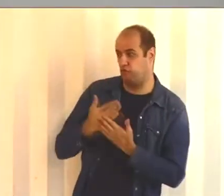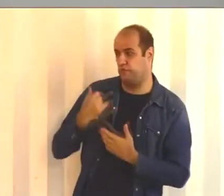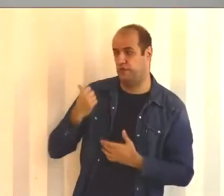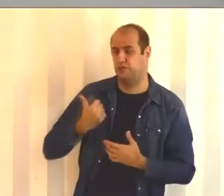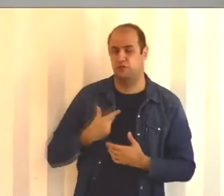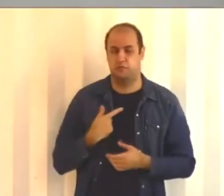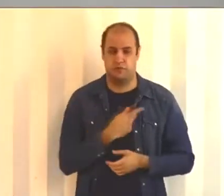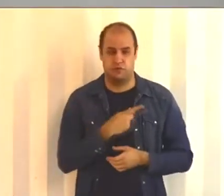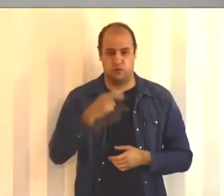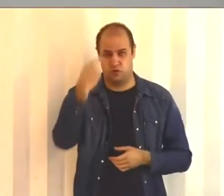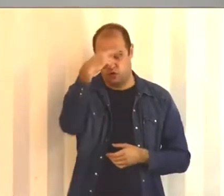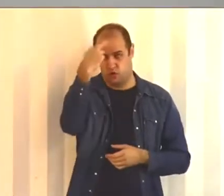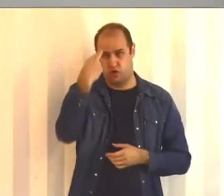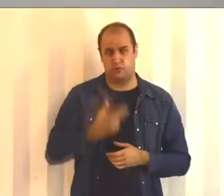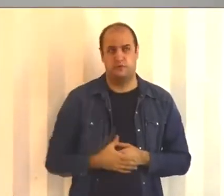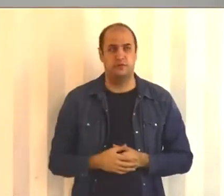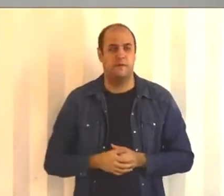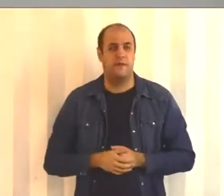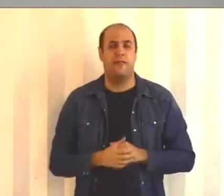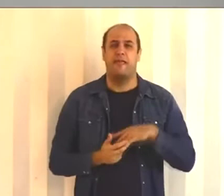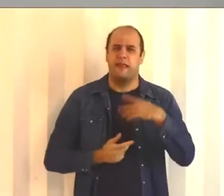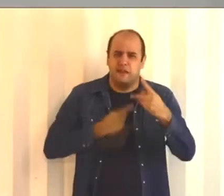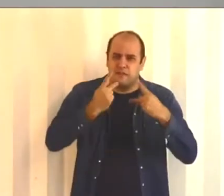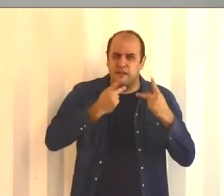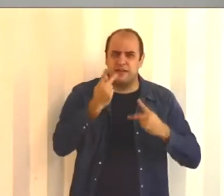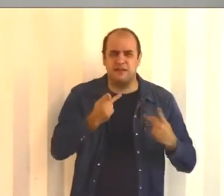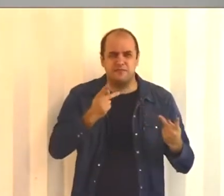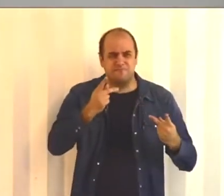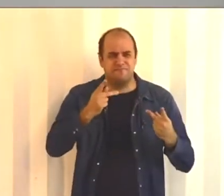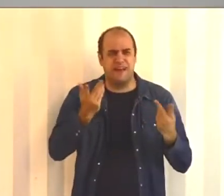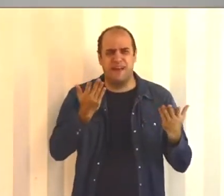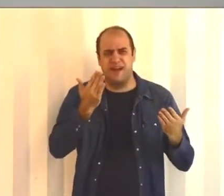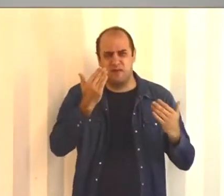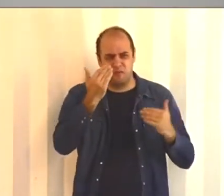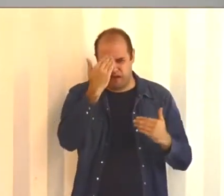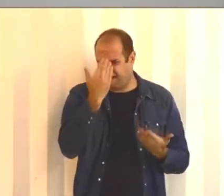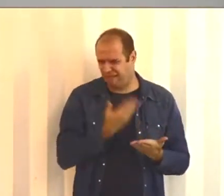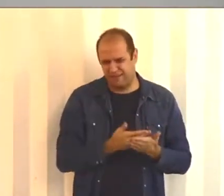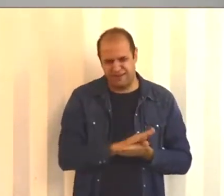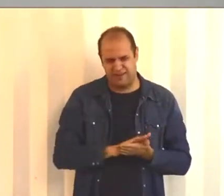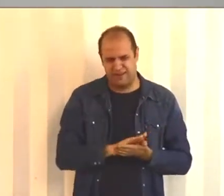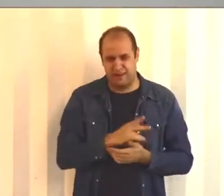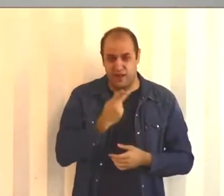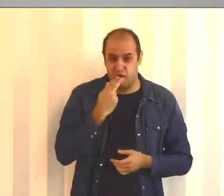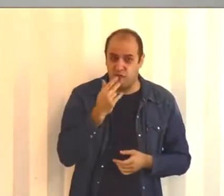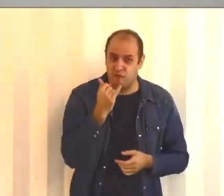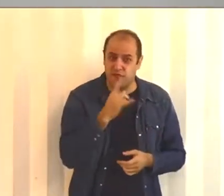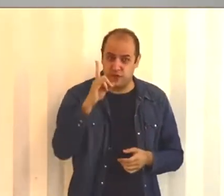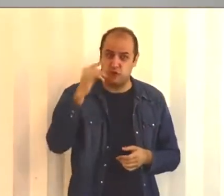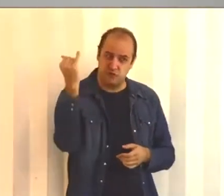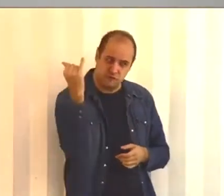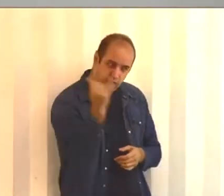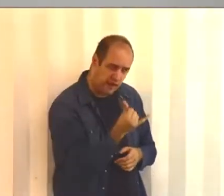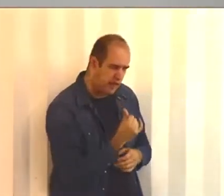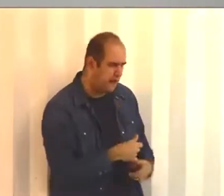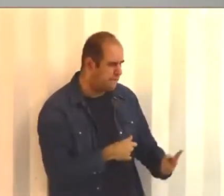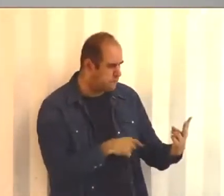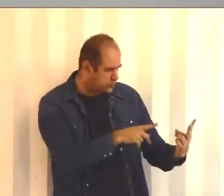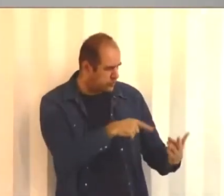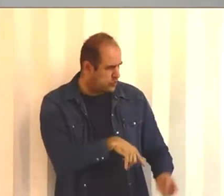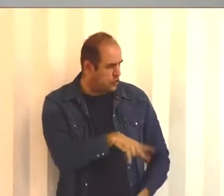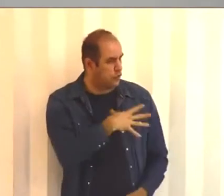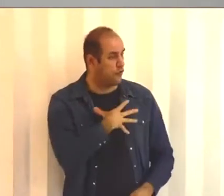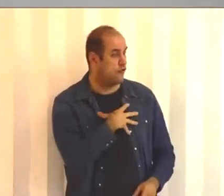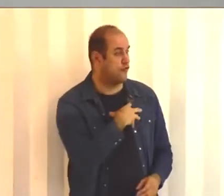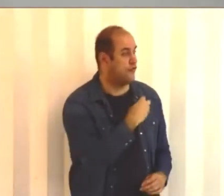começo, por conta daquele riso de incredulidade, Deus disse para eles: quando vocês tiverem um filho, o nome dele